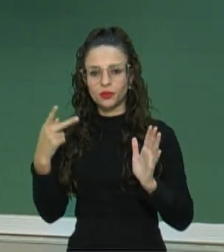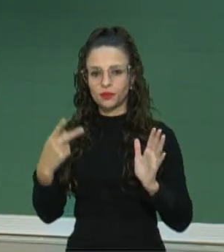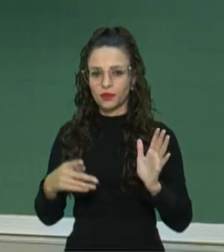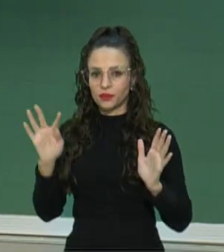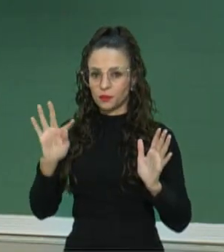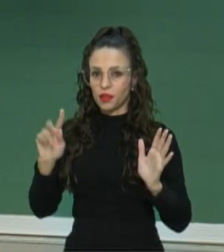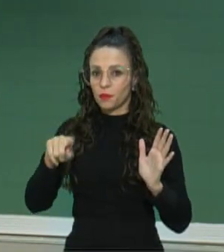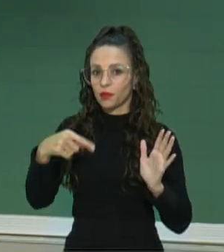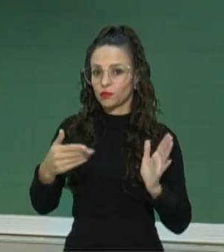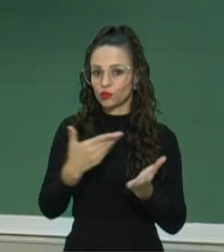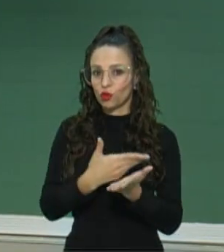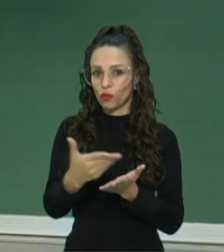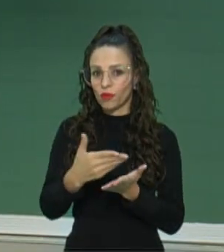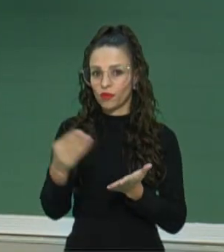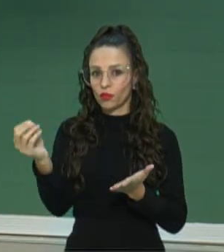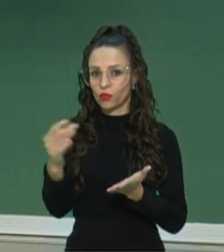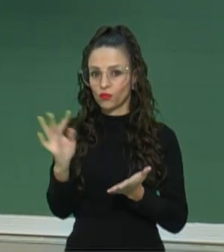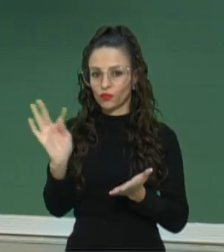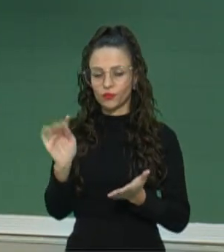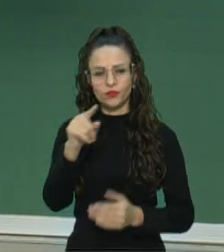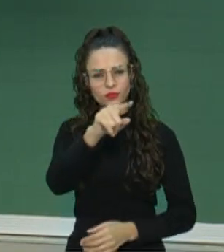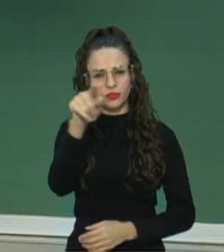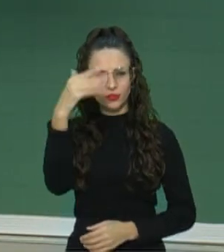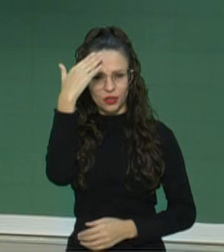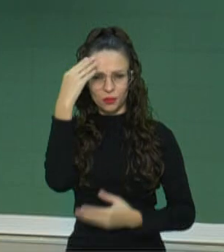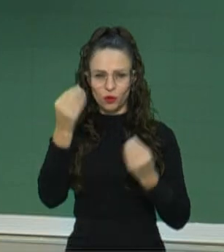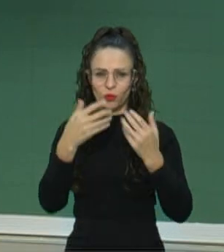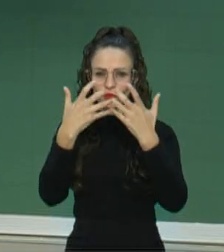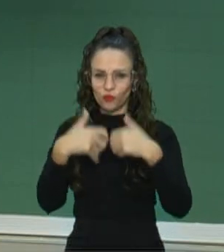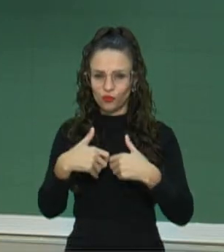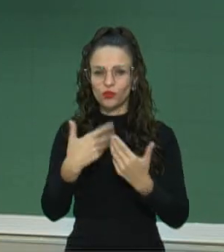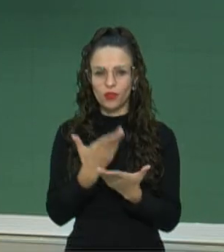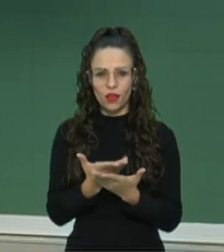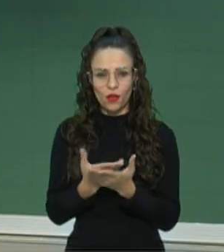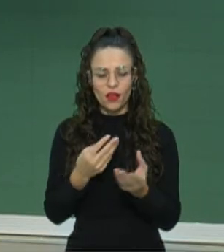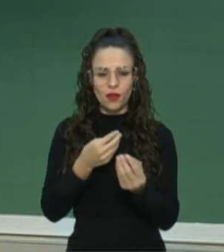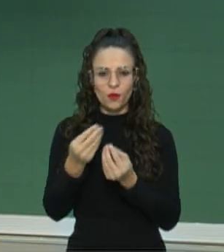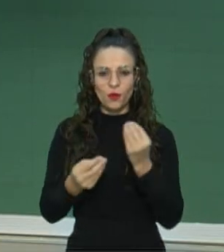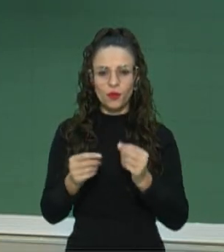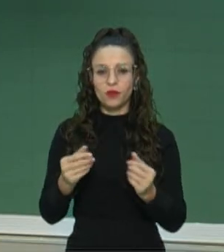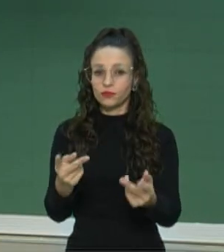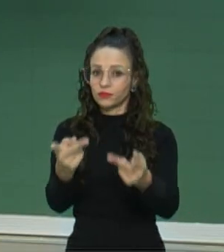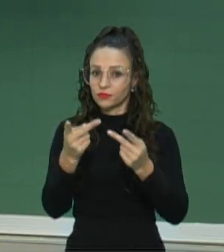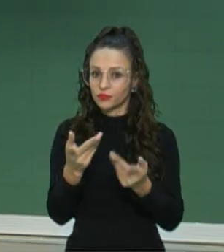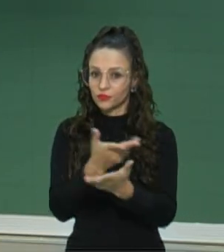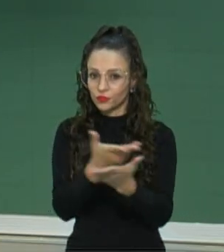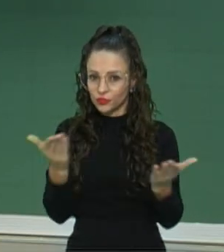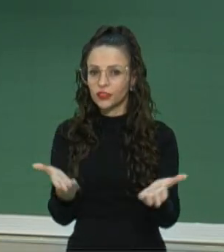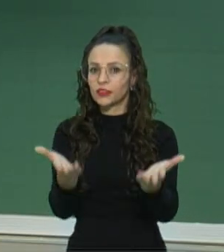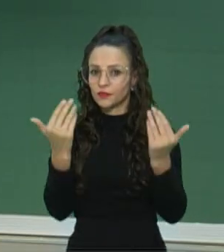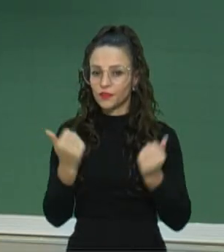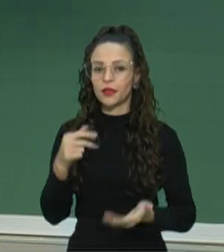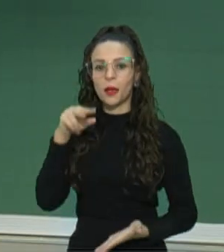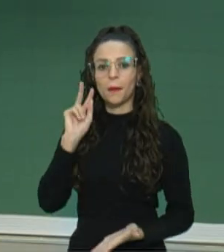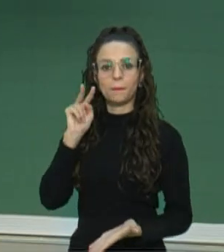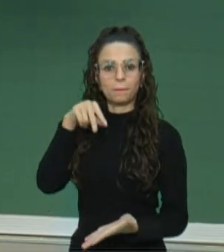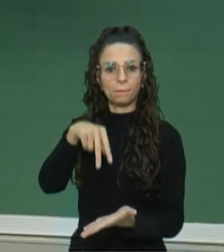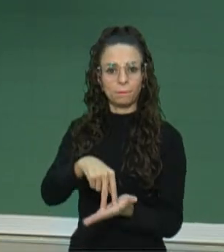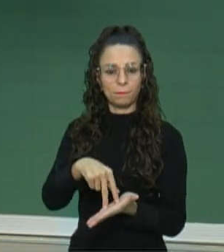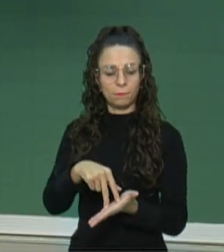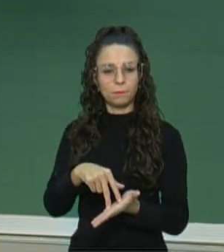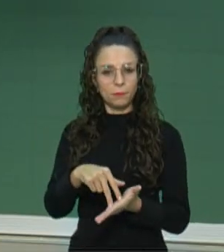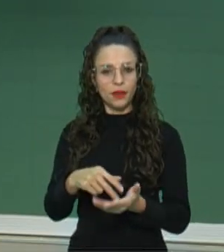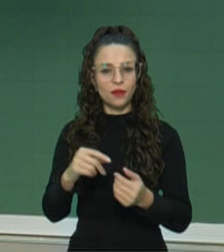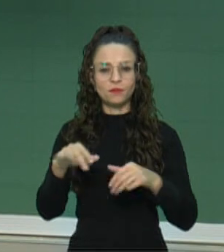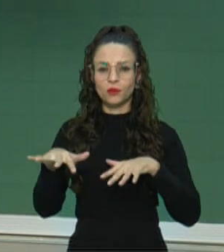trimestre novo. Mas vocês já sabem como que funciona as nossas aulas, né? Então, convido aqueles que podem, aqueles que conseguem, afasta móveis, fica em pé. Vamos fazer aqueles